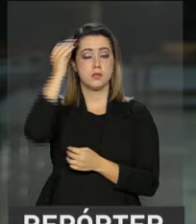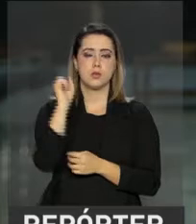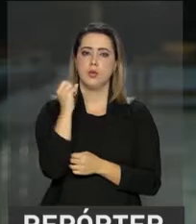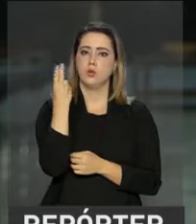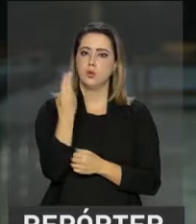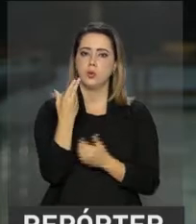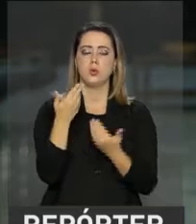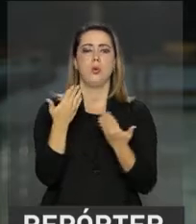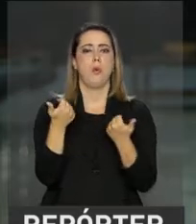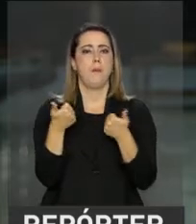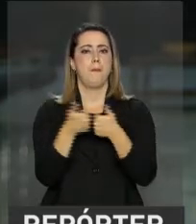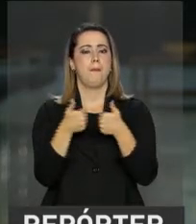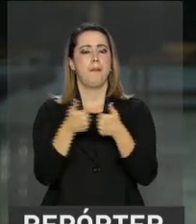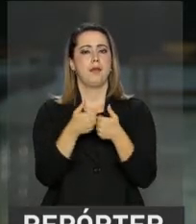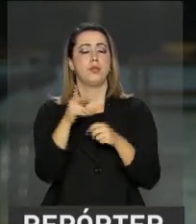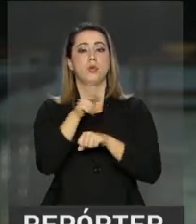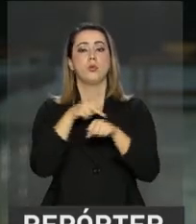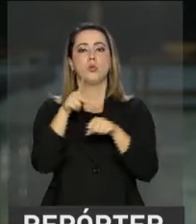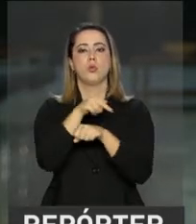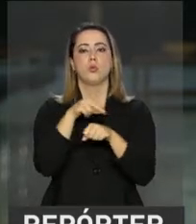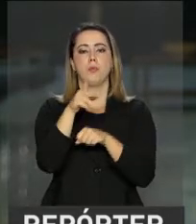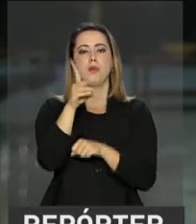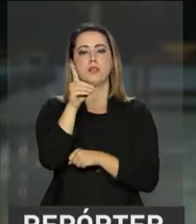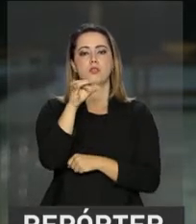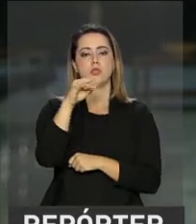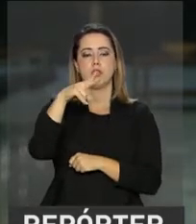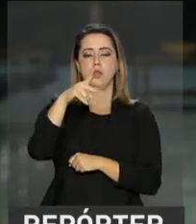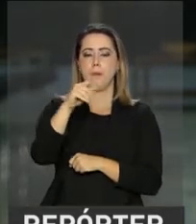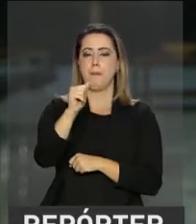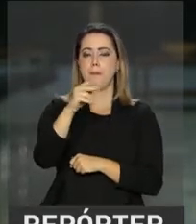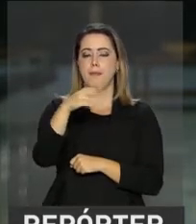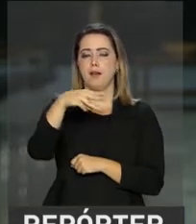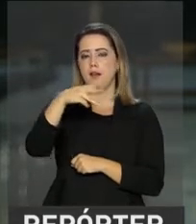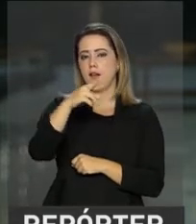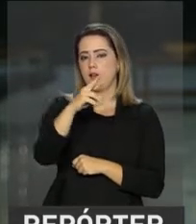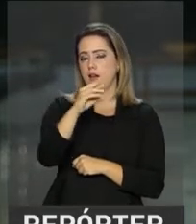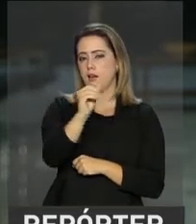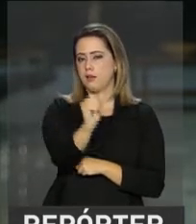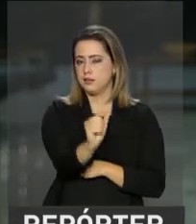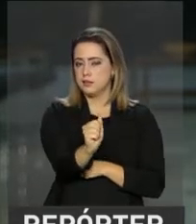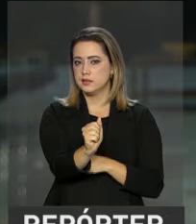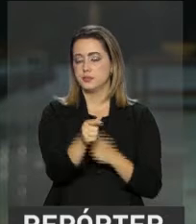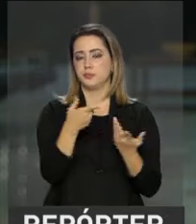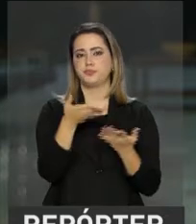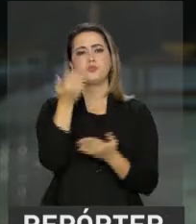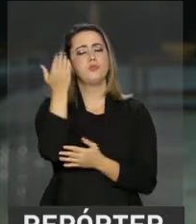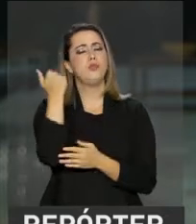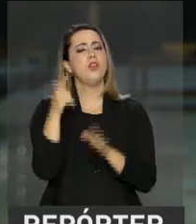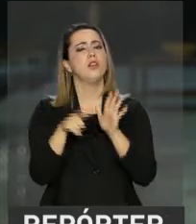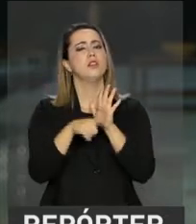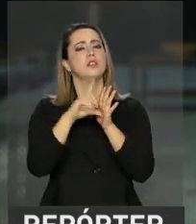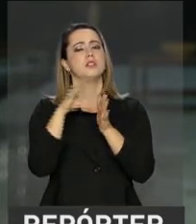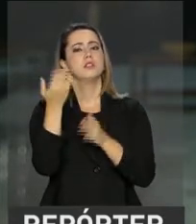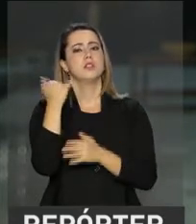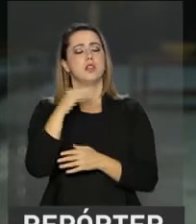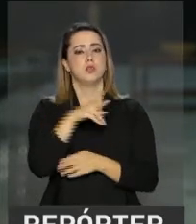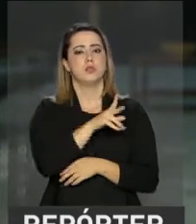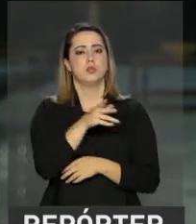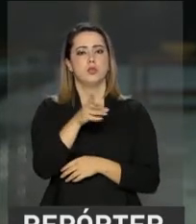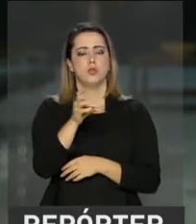à Dinamarca. Ela foi criada em 1984 por um decreto do ex-presidente João